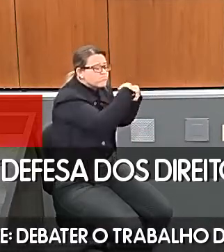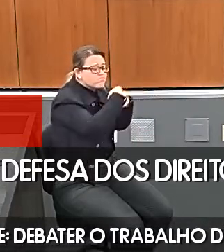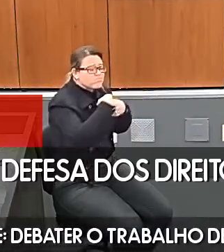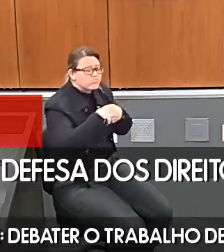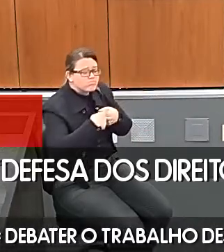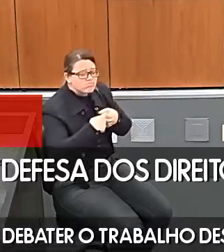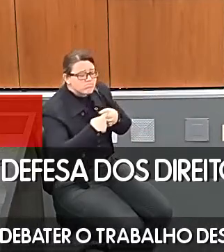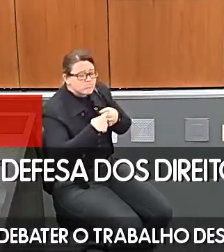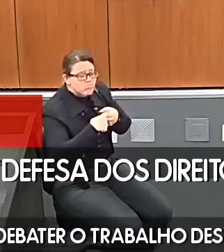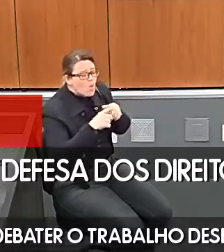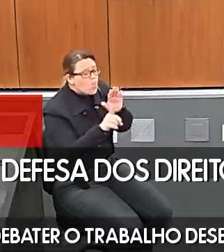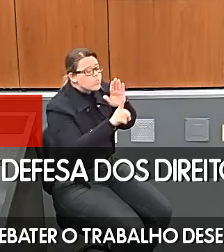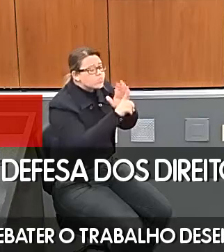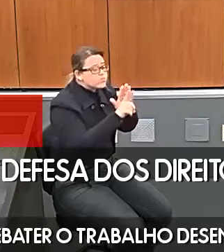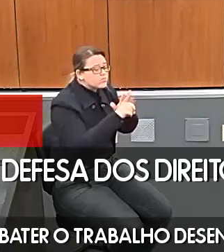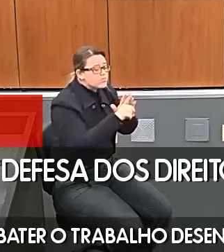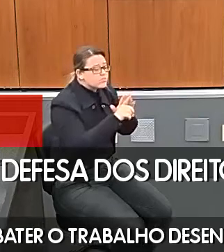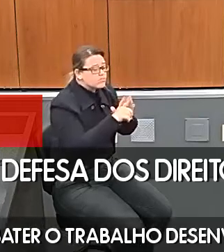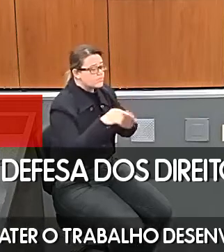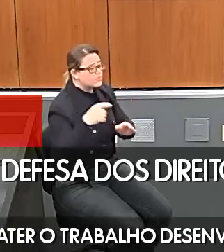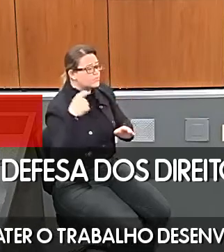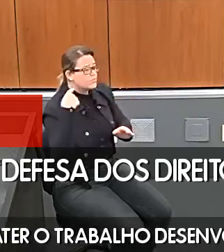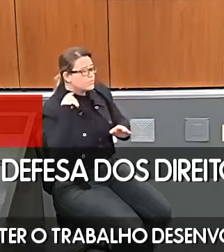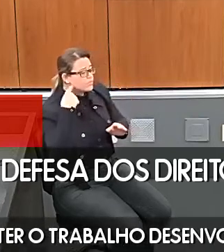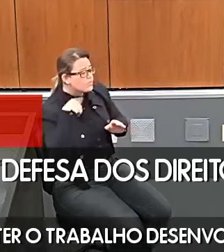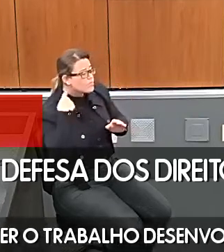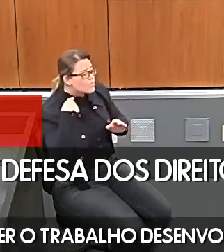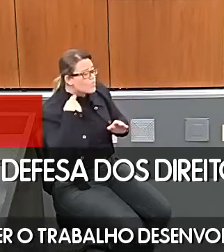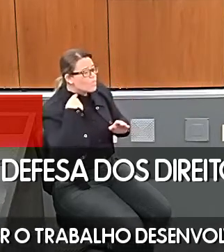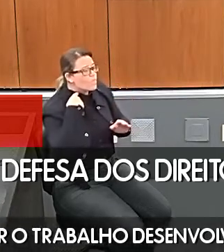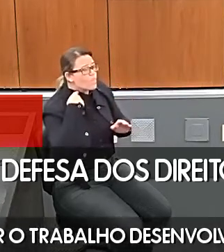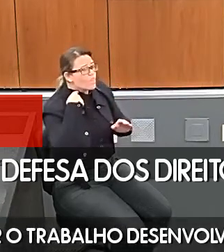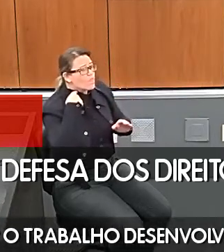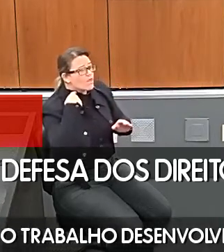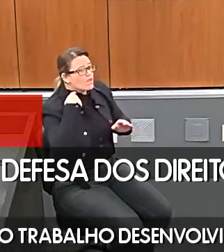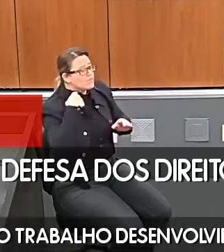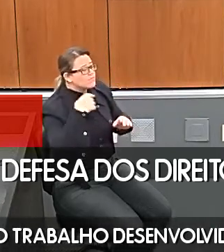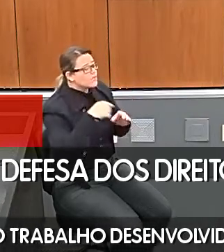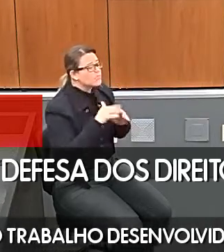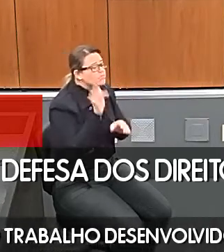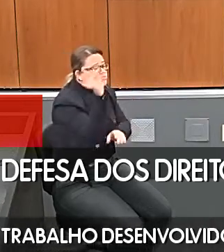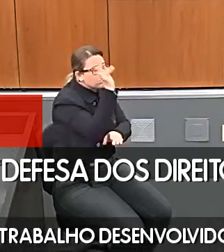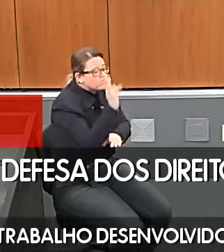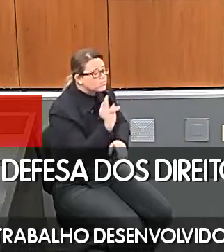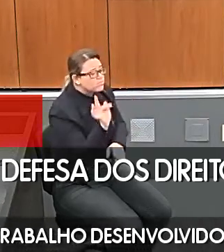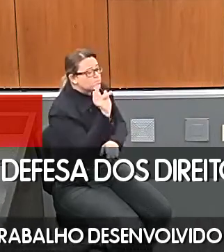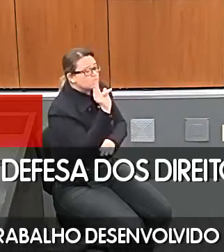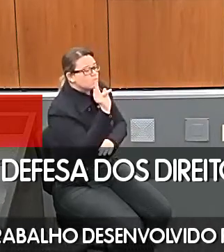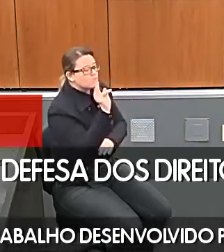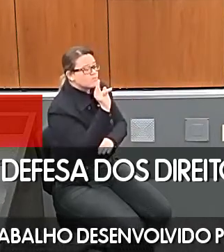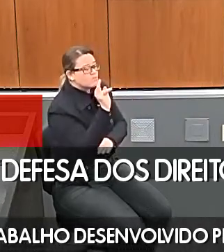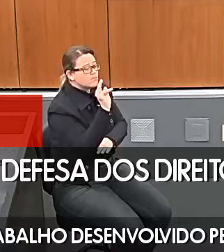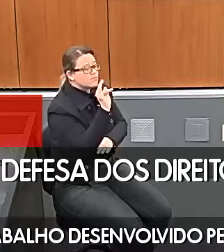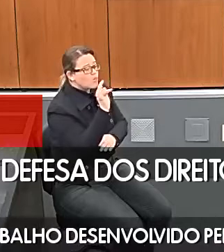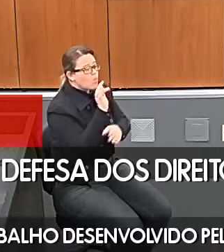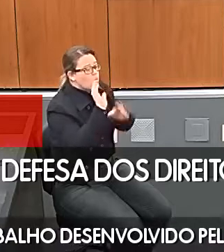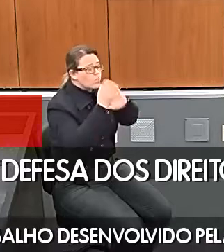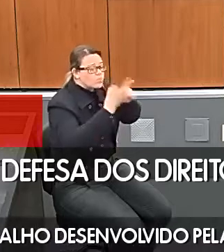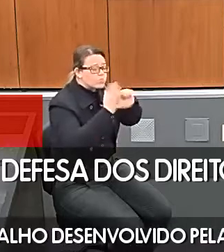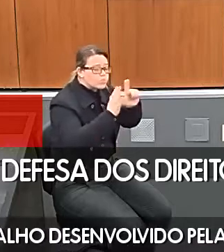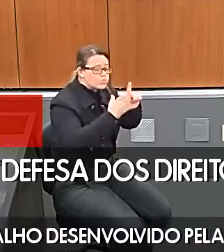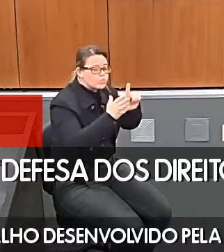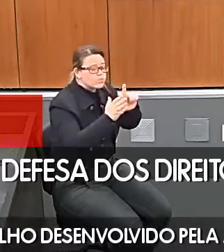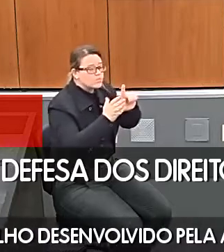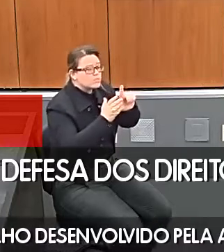sobre o documento. Minas Gerais é o primeiro ente federativo a reconhecer a língua de sinais como meio